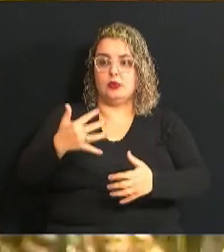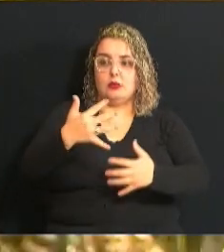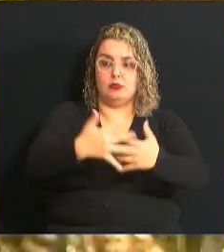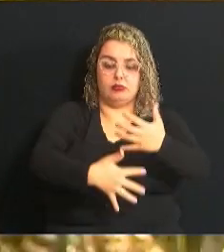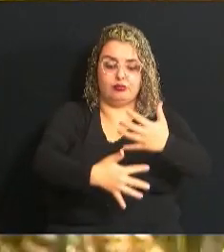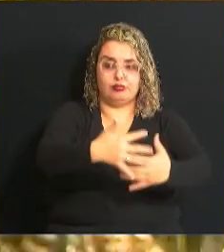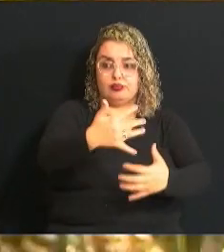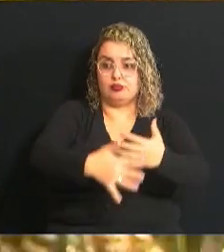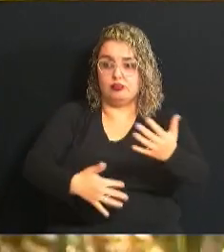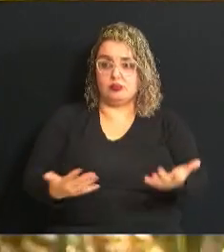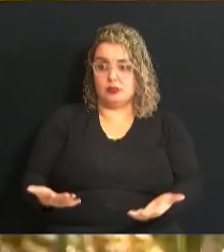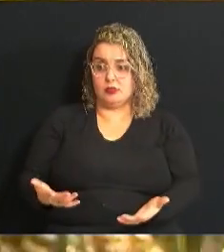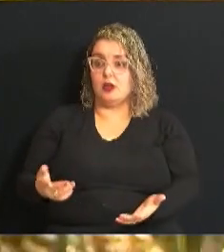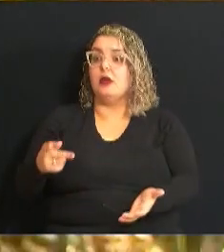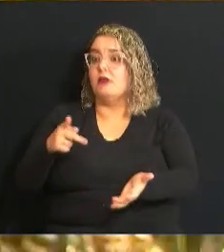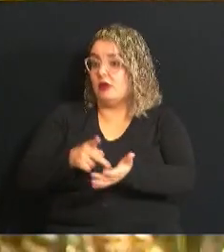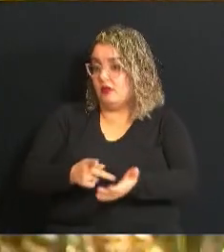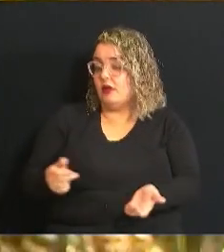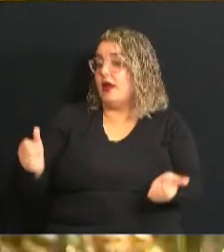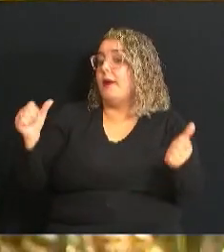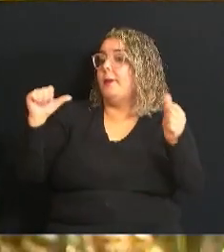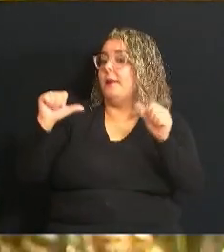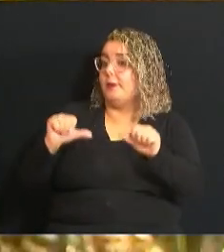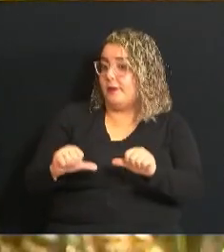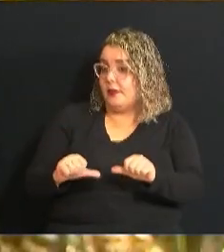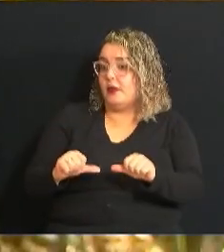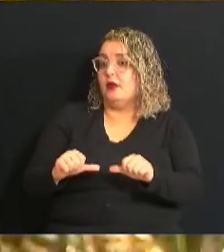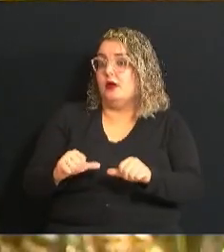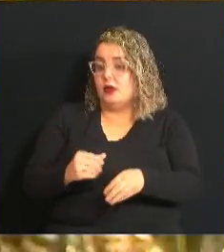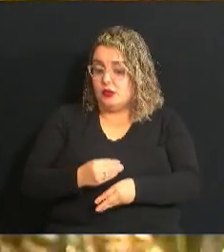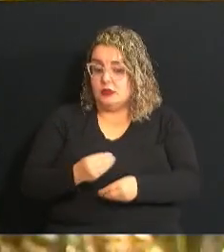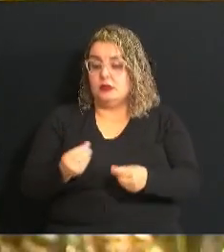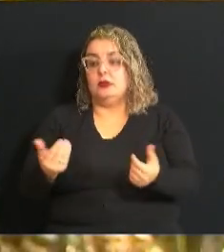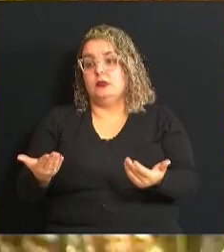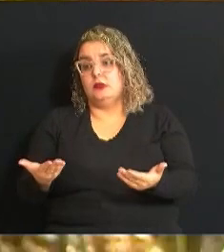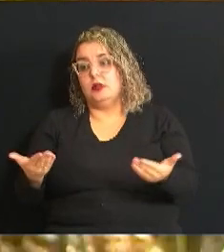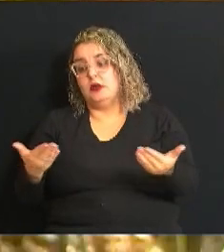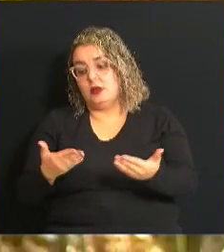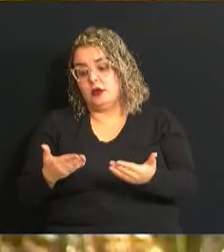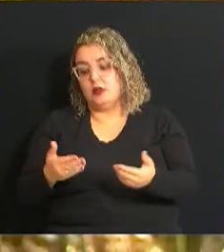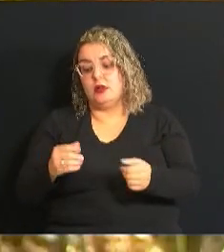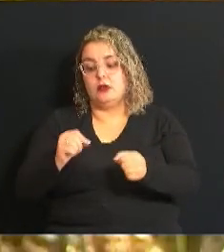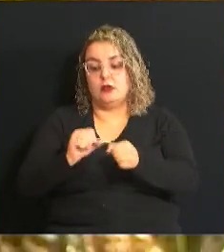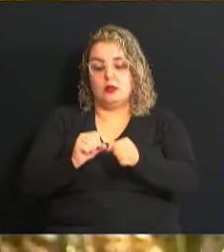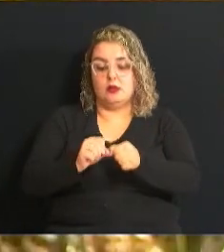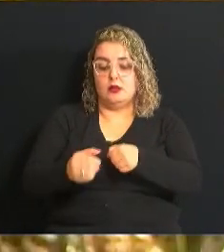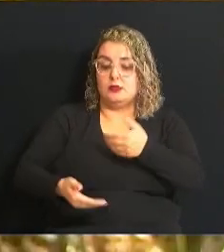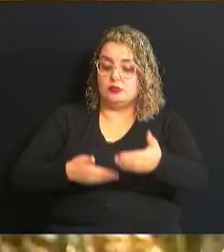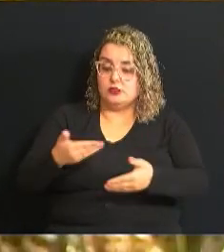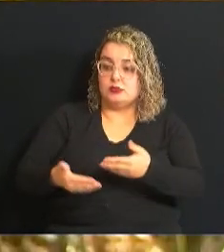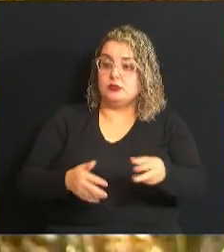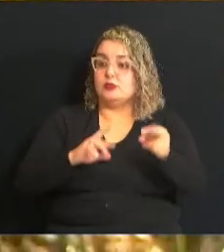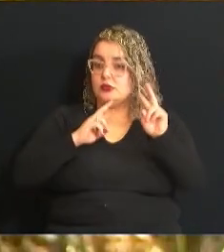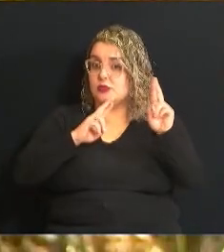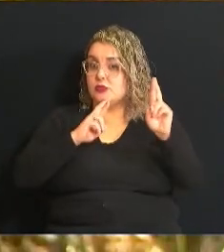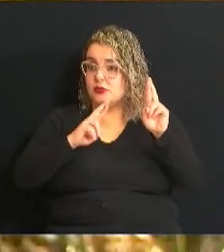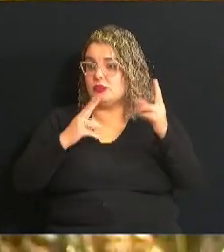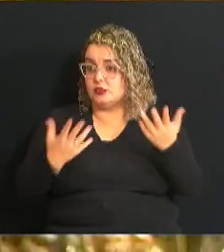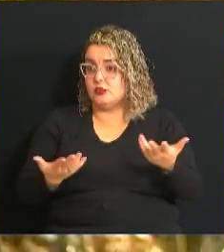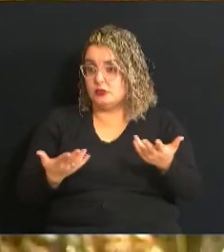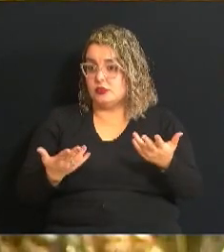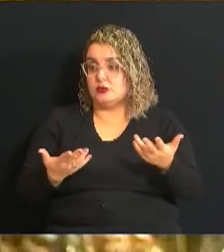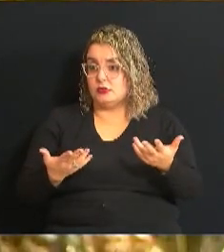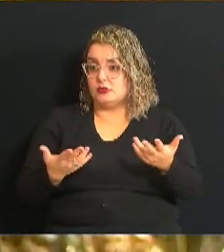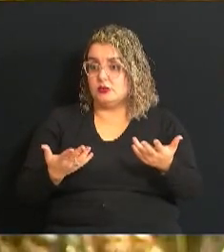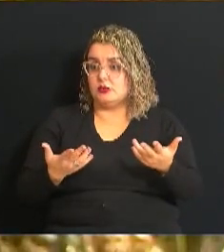na verdade, vai piorando sensivelmente. Agora estão fazendo um serviço que eu espero que venha